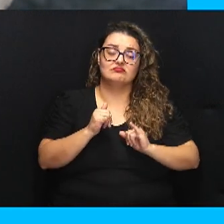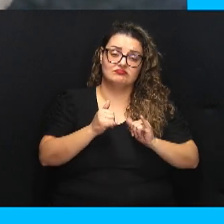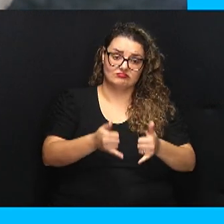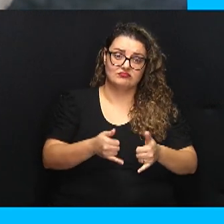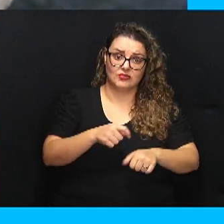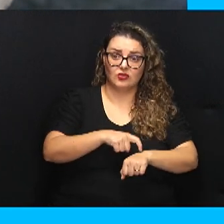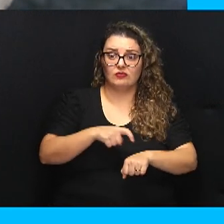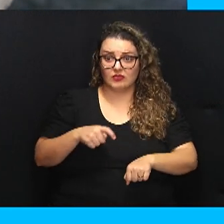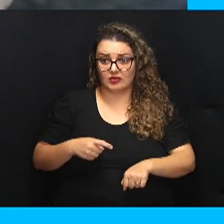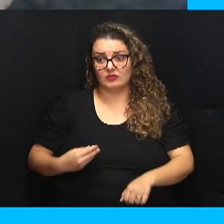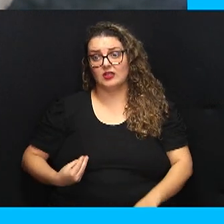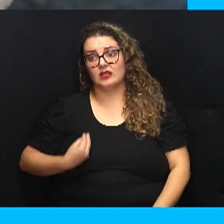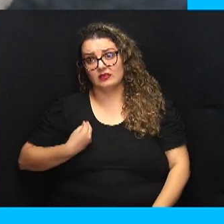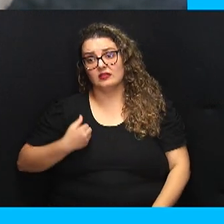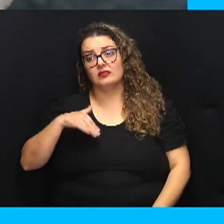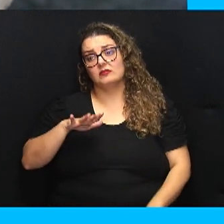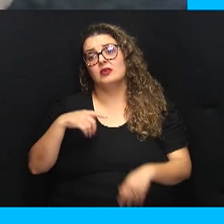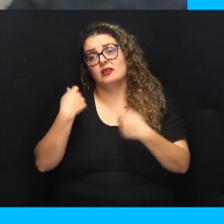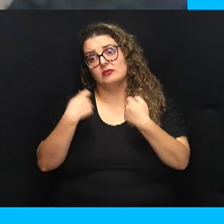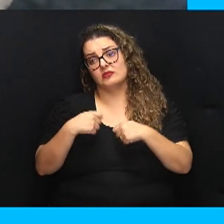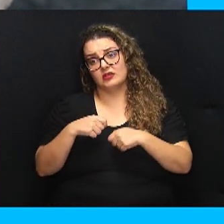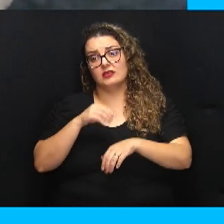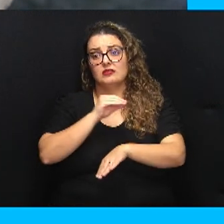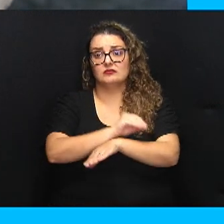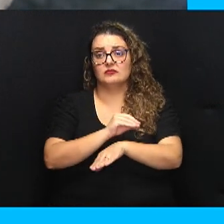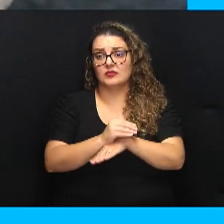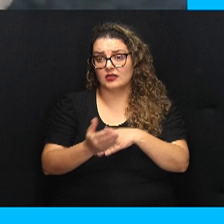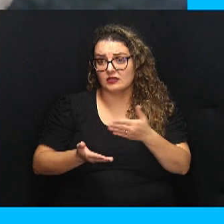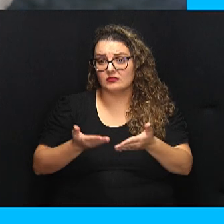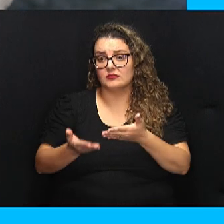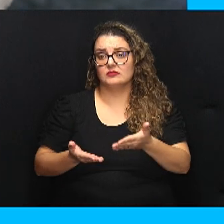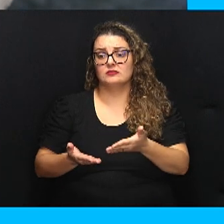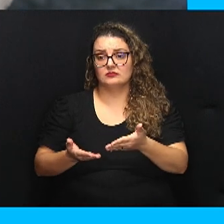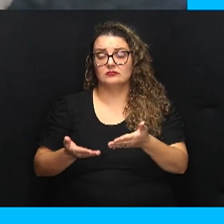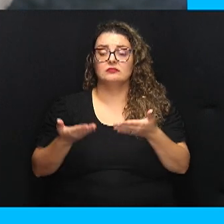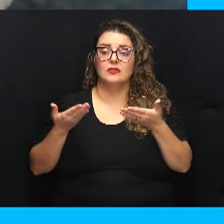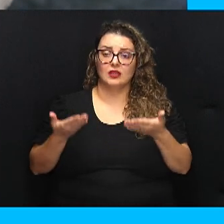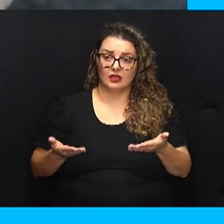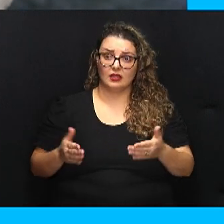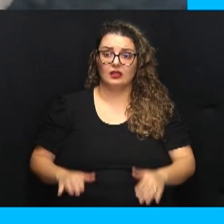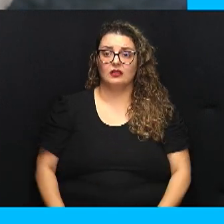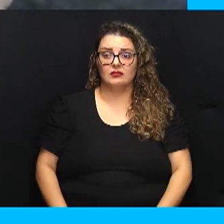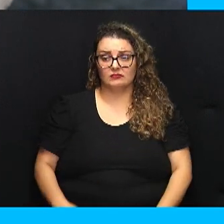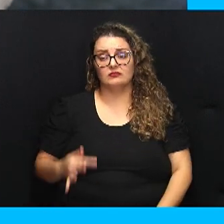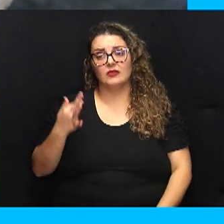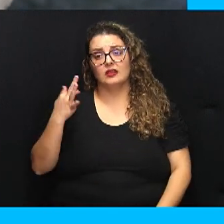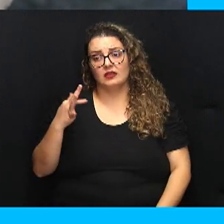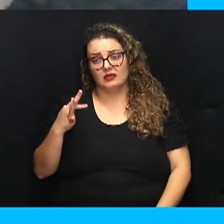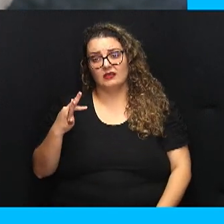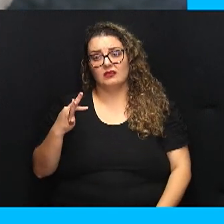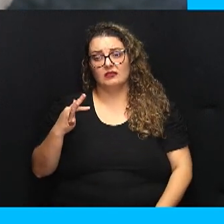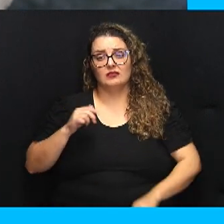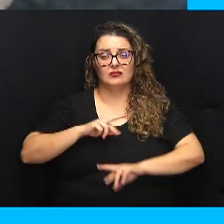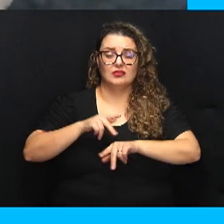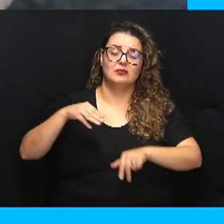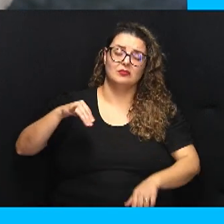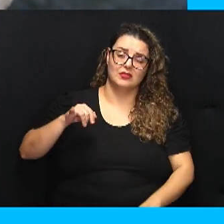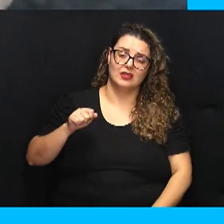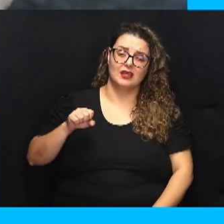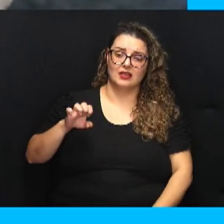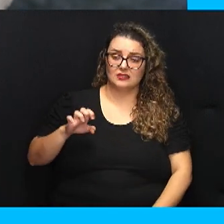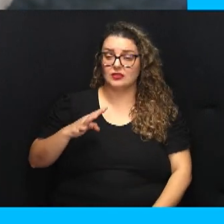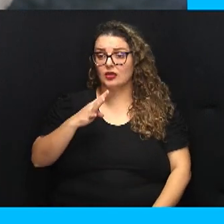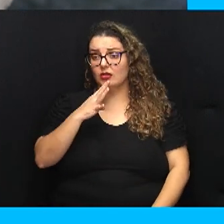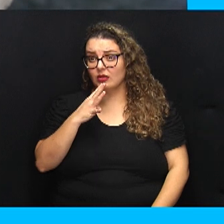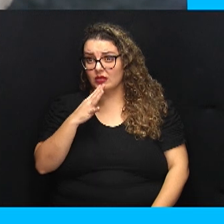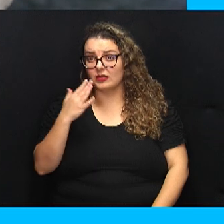momento da vida em que mais precisava de cuidados. Ele acabou tendo uma lesão que ficou cheia de miase, popularmente